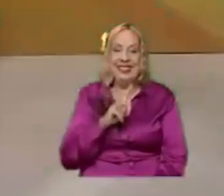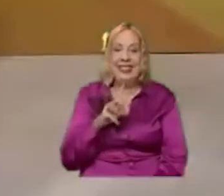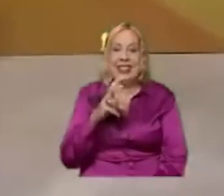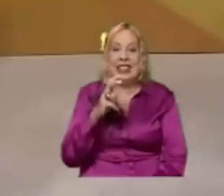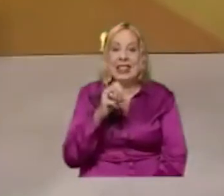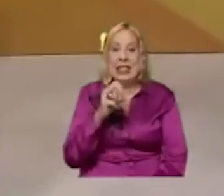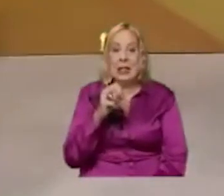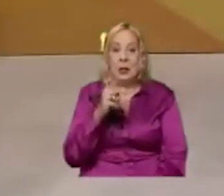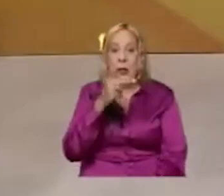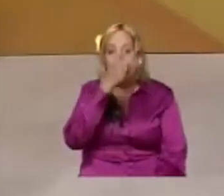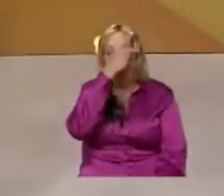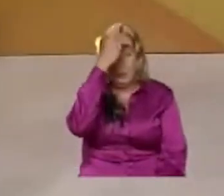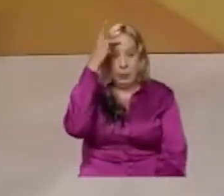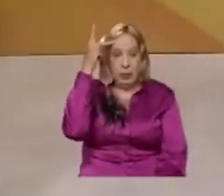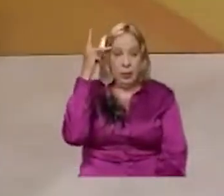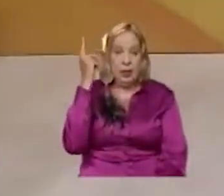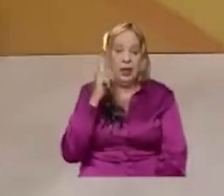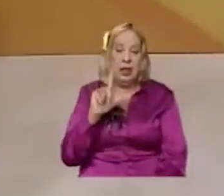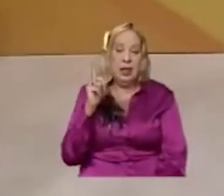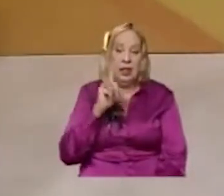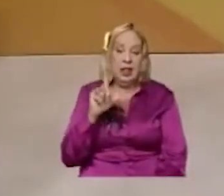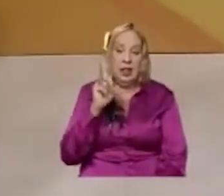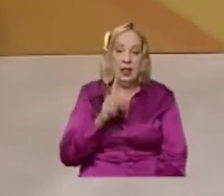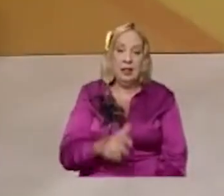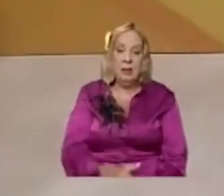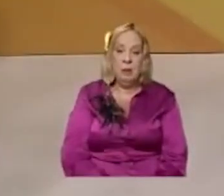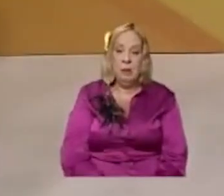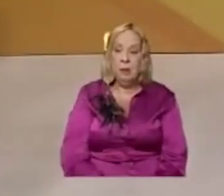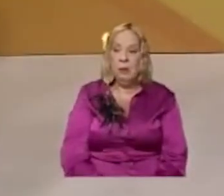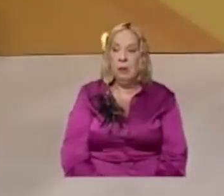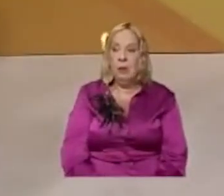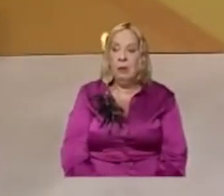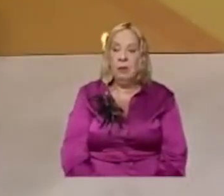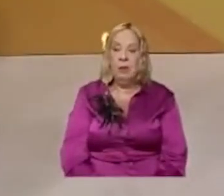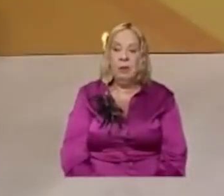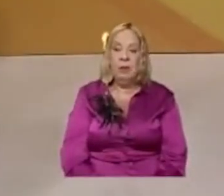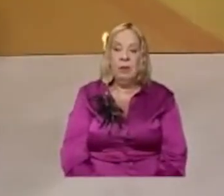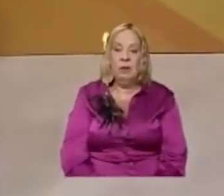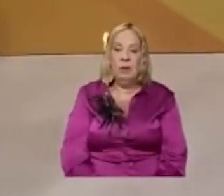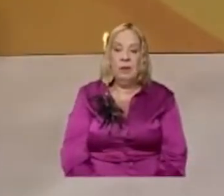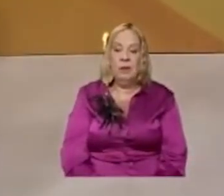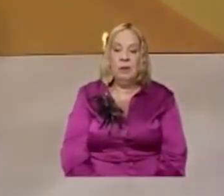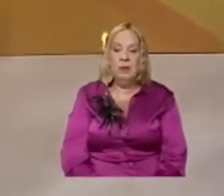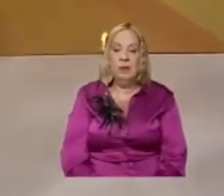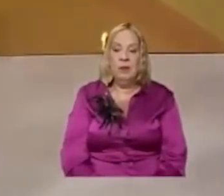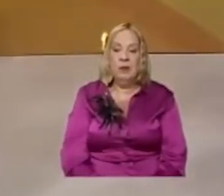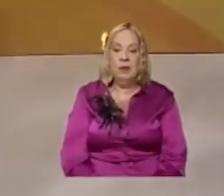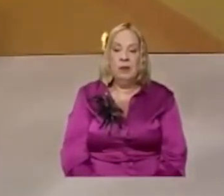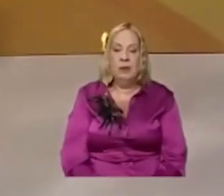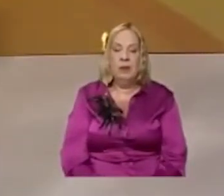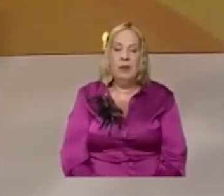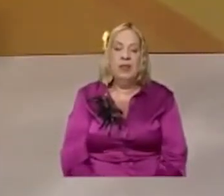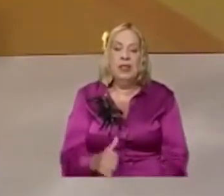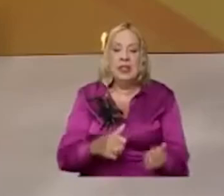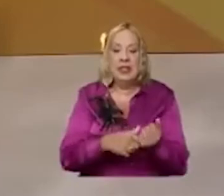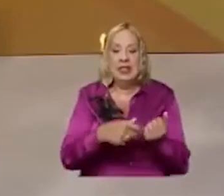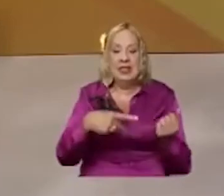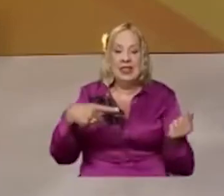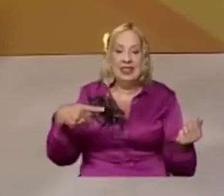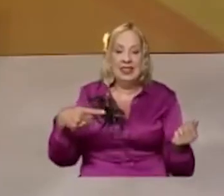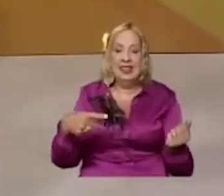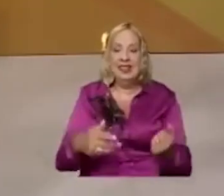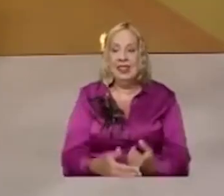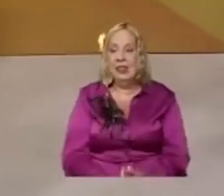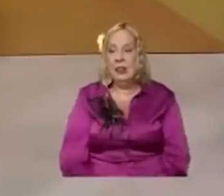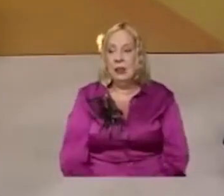seu par, meu amigo, meu compadre, agora a gente vai dançar. Eita, com... nós, no Arraiá do Cajucá. Esse Arraiá